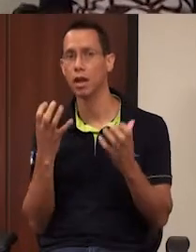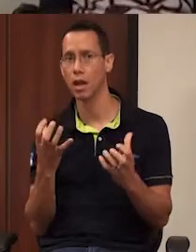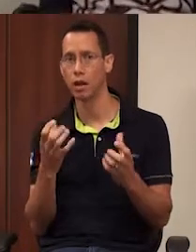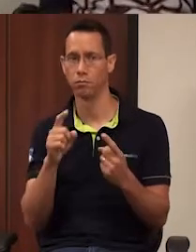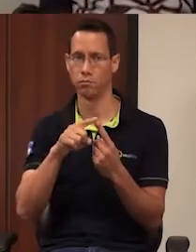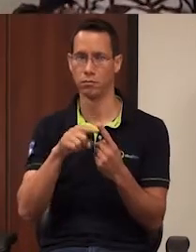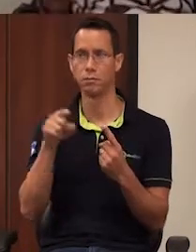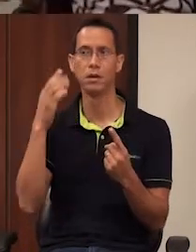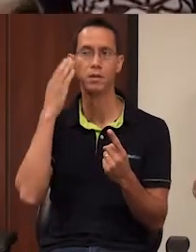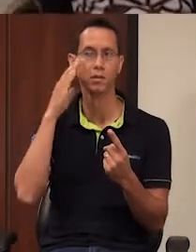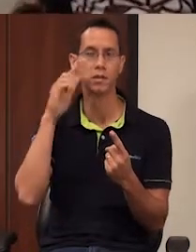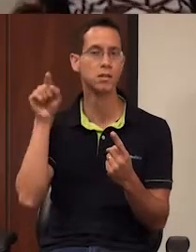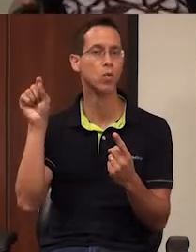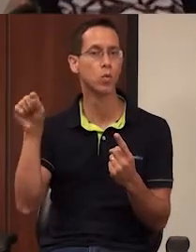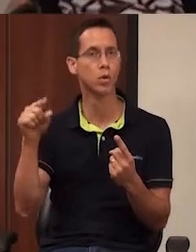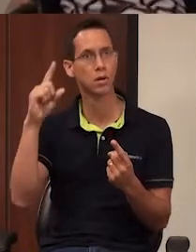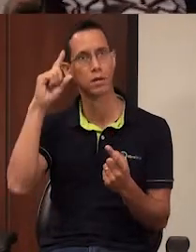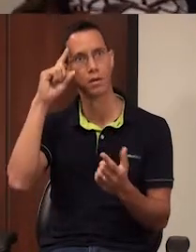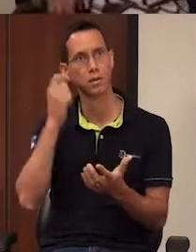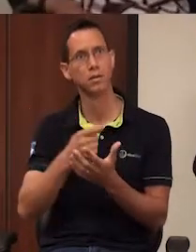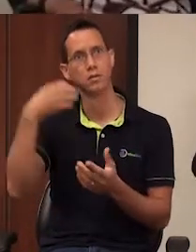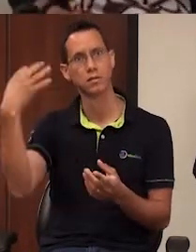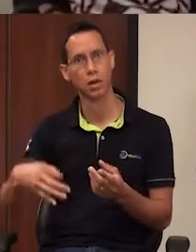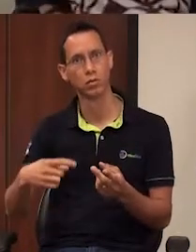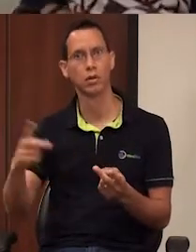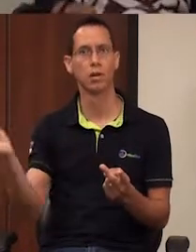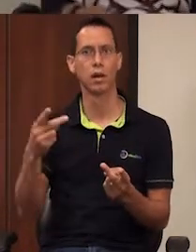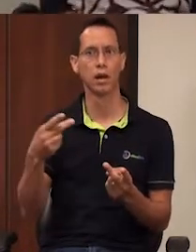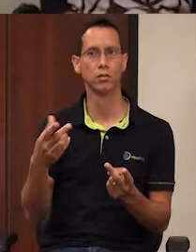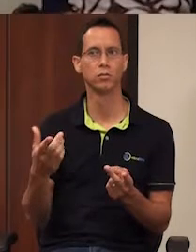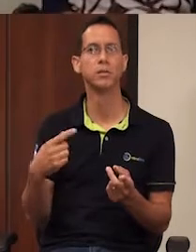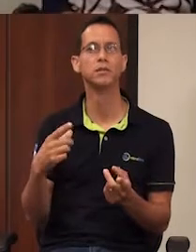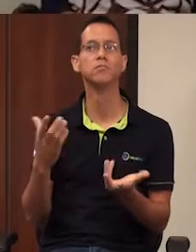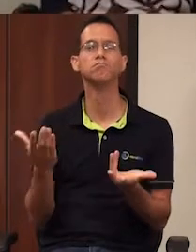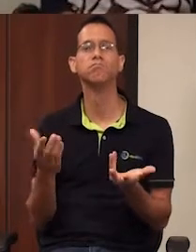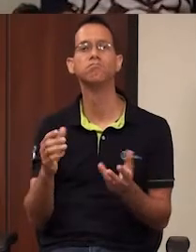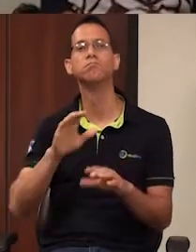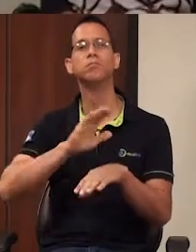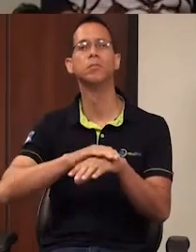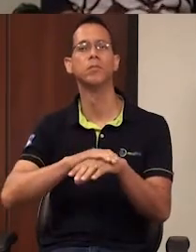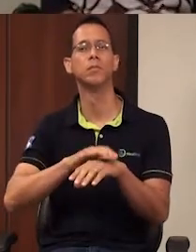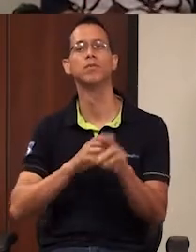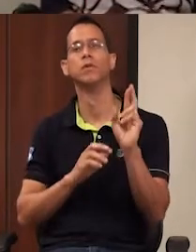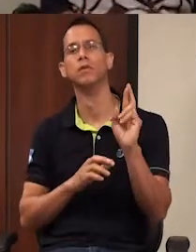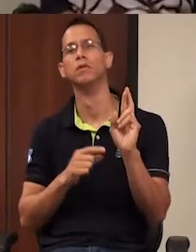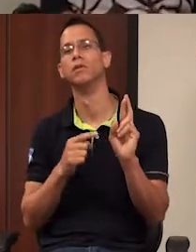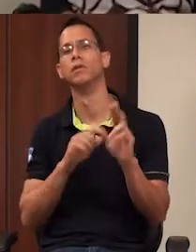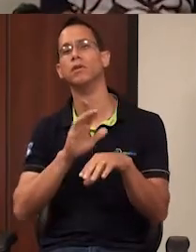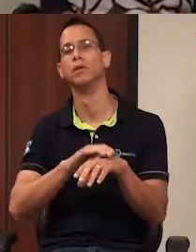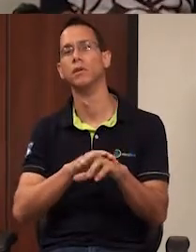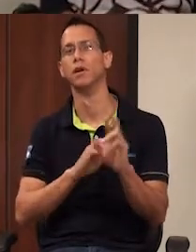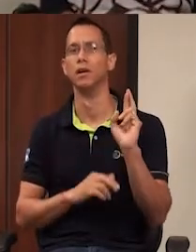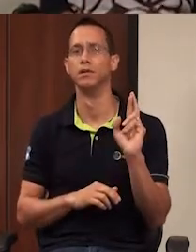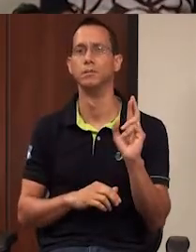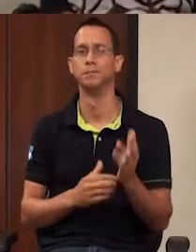é saber o que é certo ou errado. Mas quem diz o que é certo ou errado? Quem detém essa verdade,